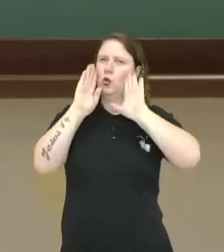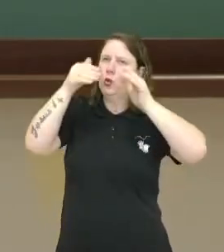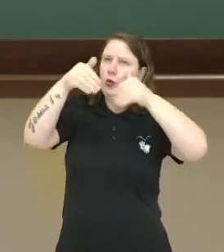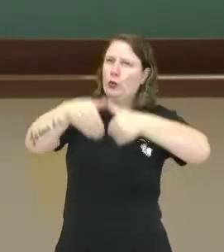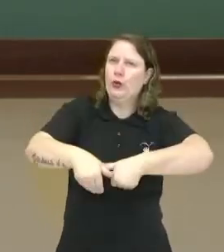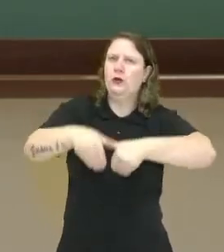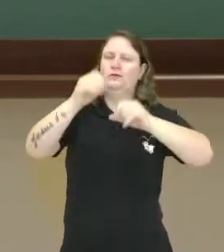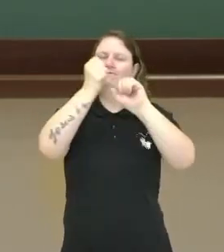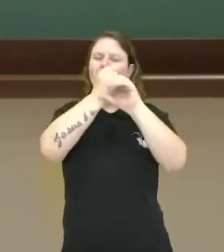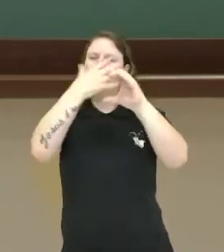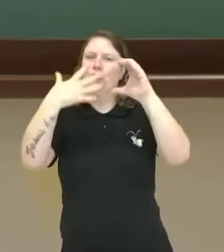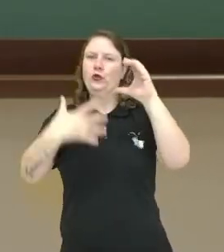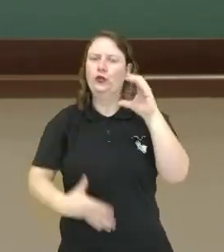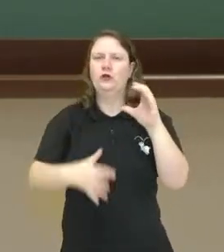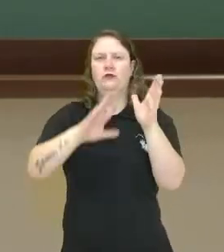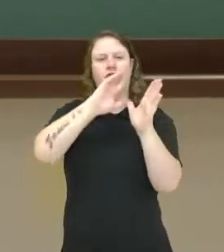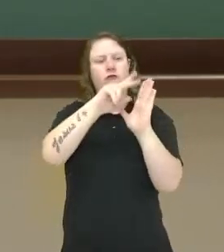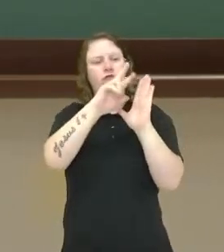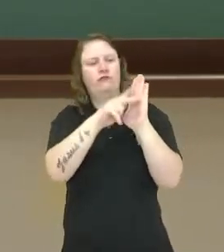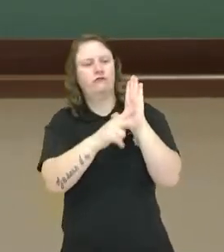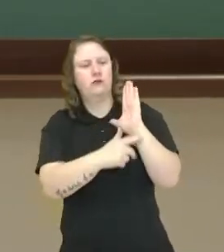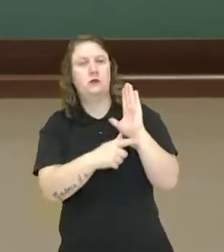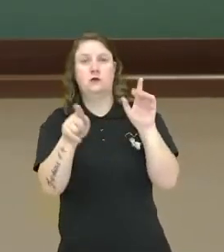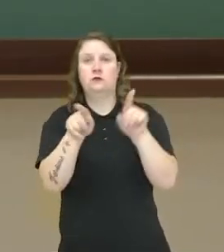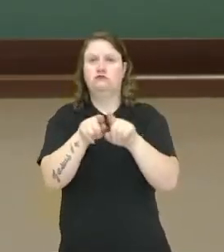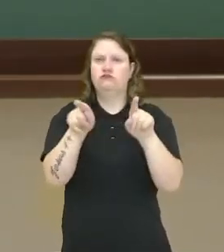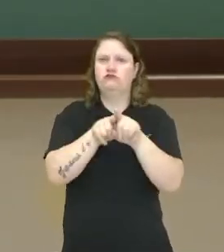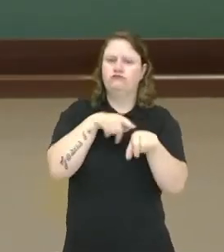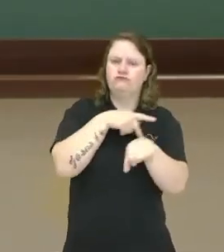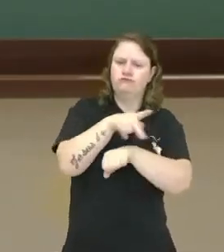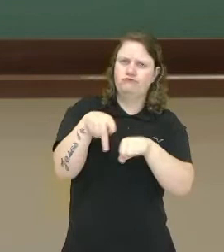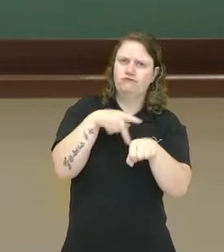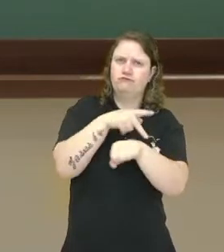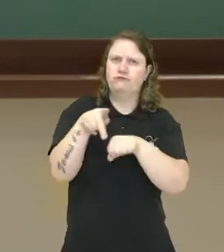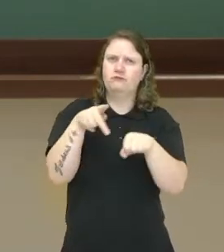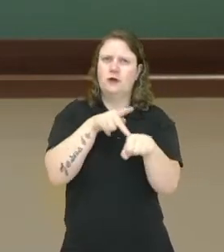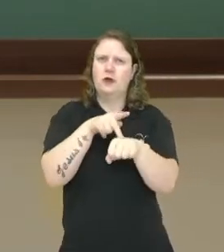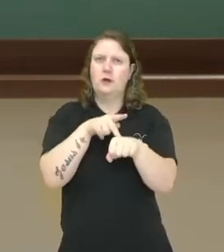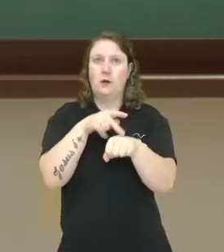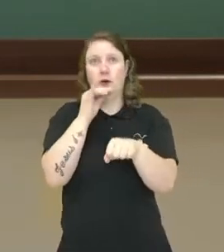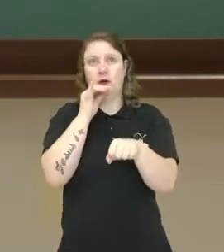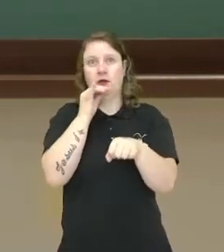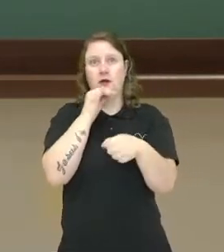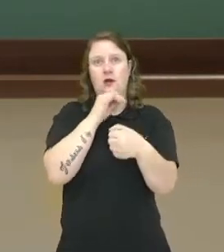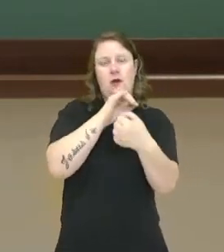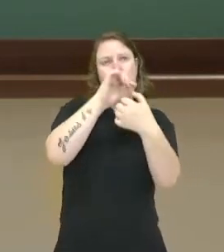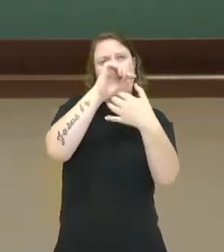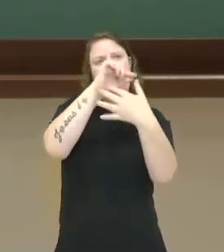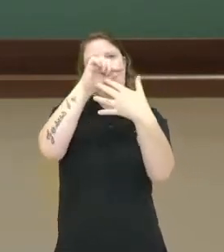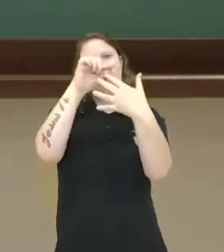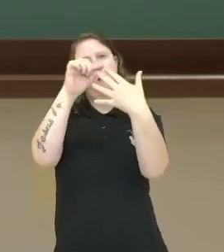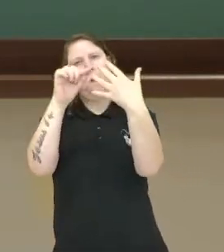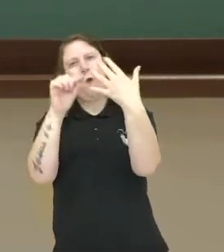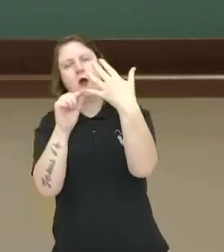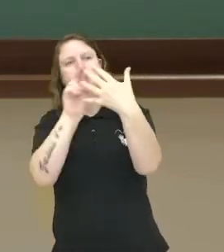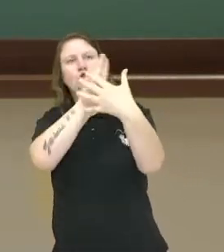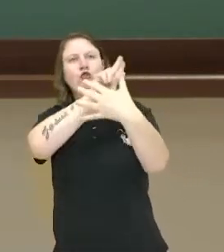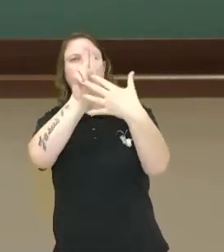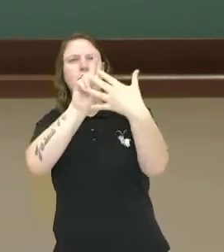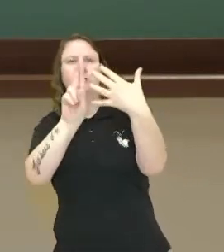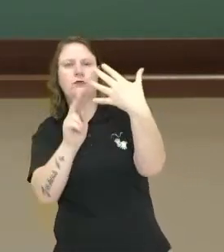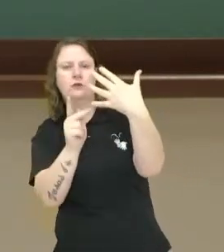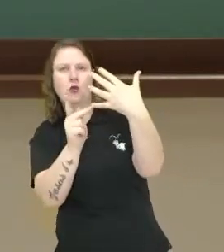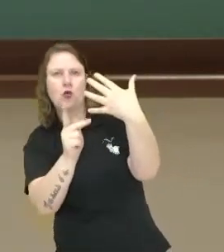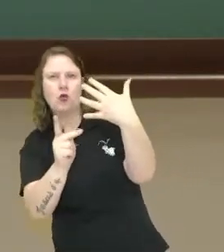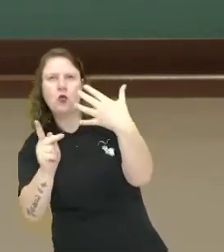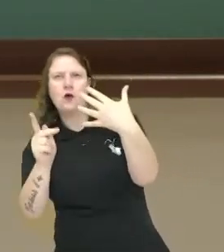essa classificação, ou aos países saírem de um patamar e passarem para outro, nessa classificação geopolítica,